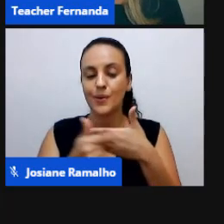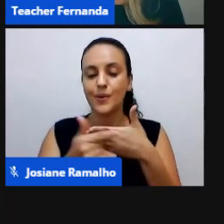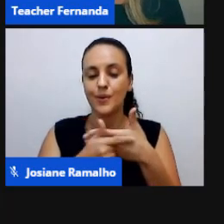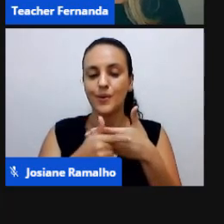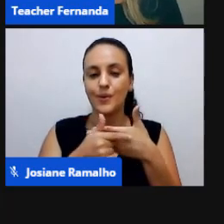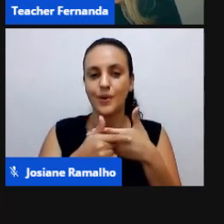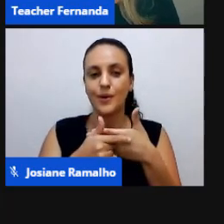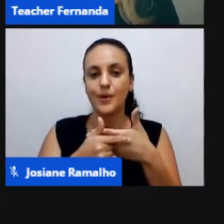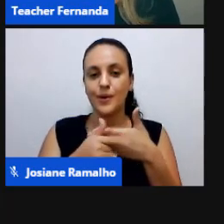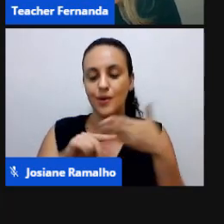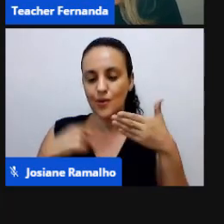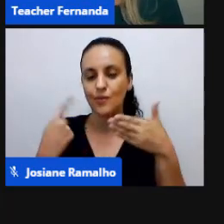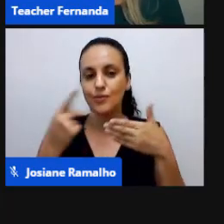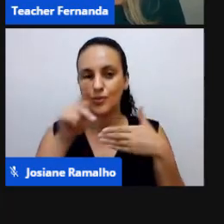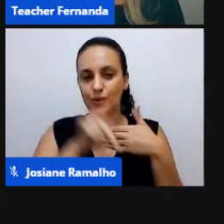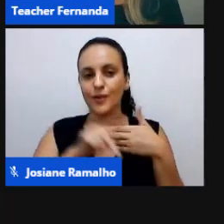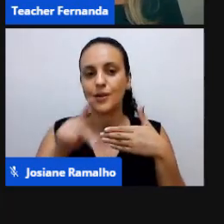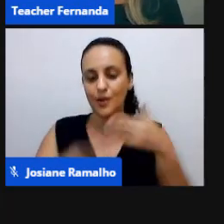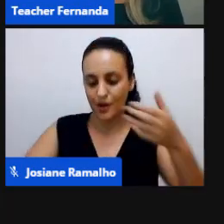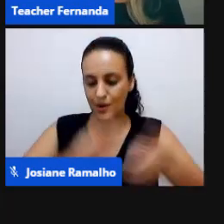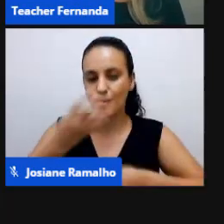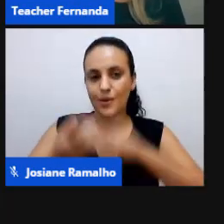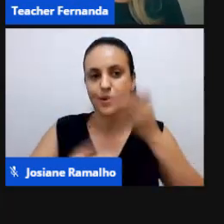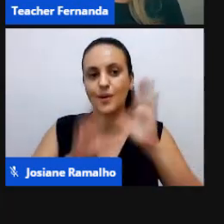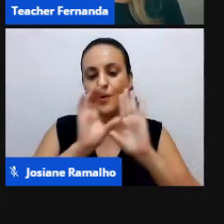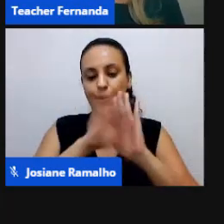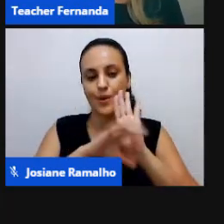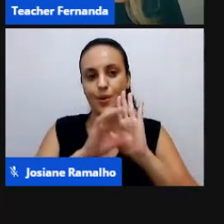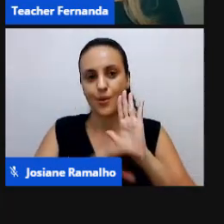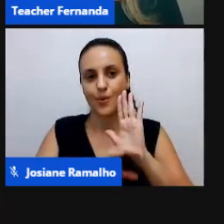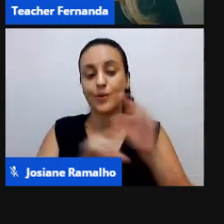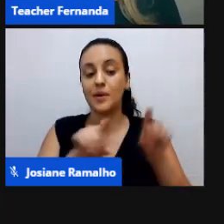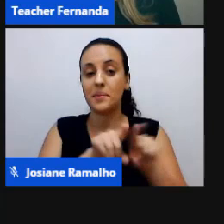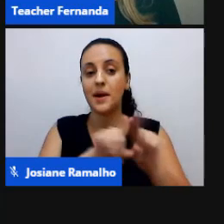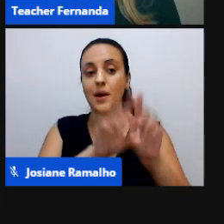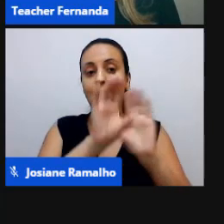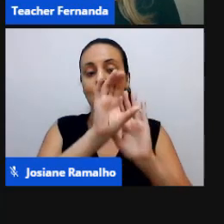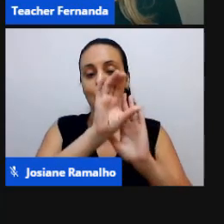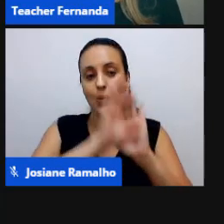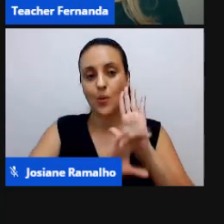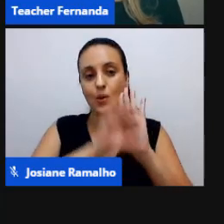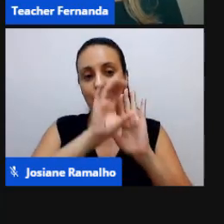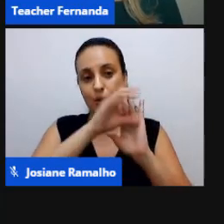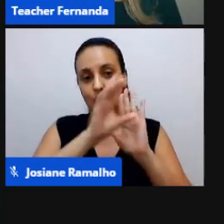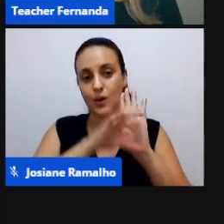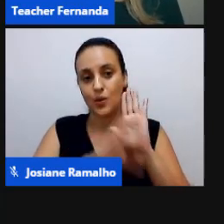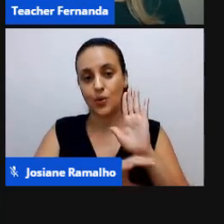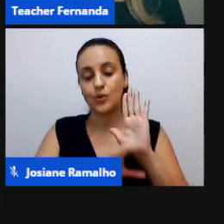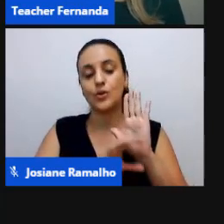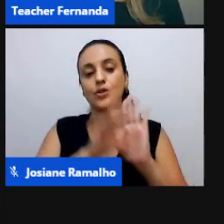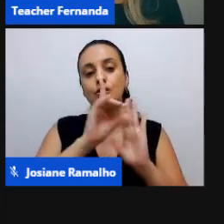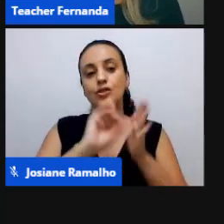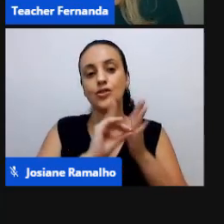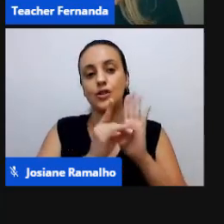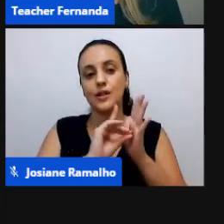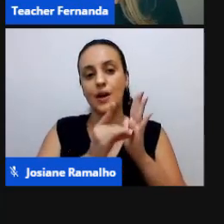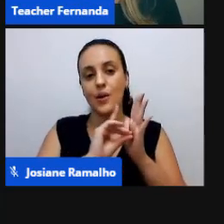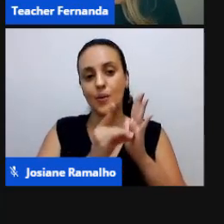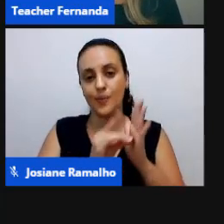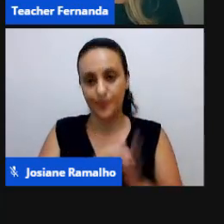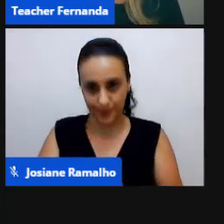produtores de conteúdo e também conteúdo digital. Então, em meio a essa pandemia, nós vemos